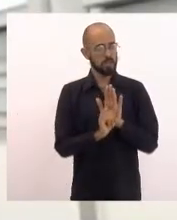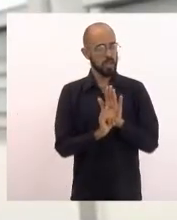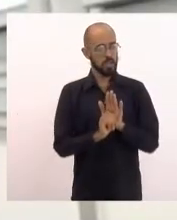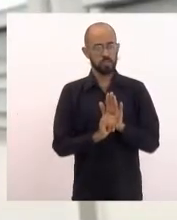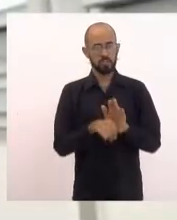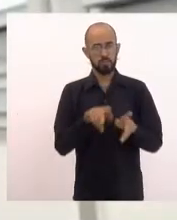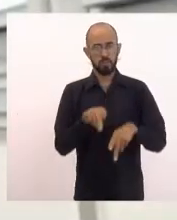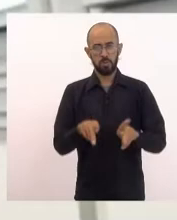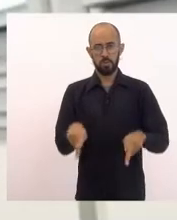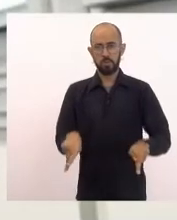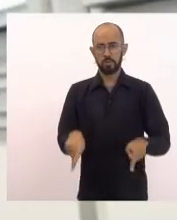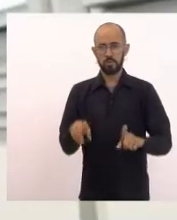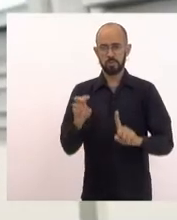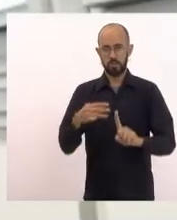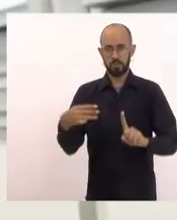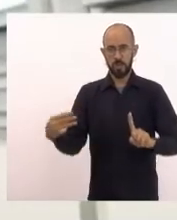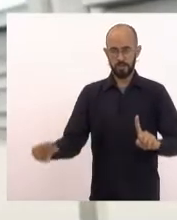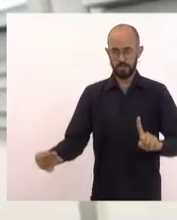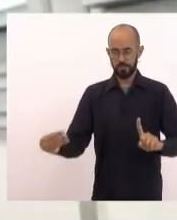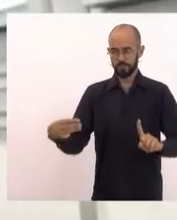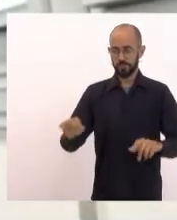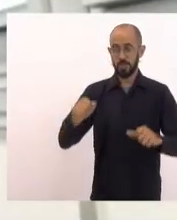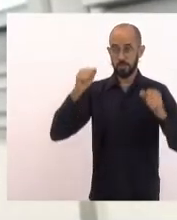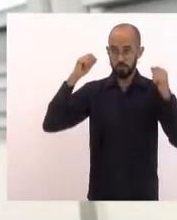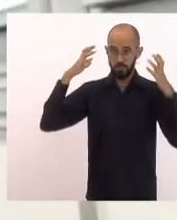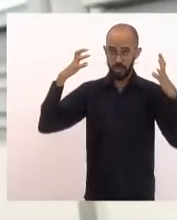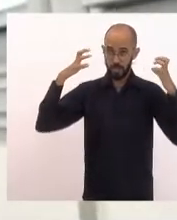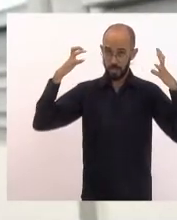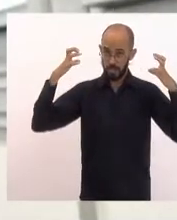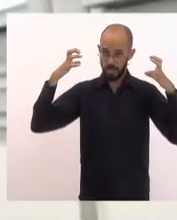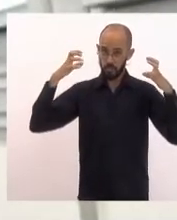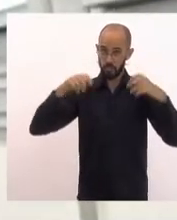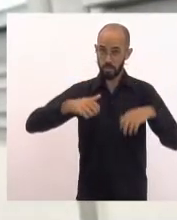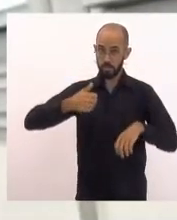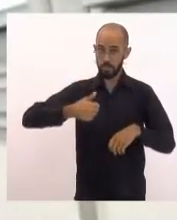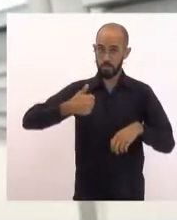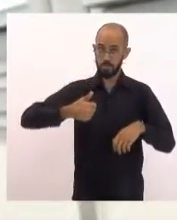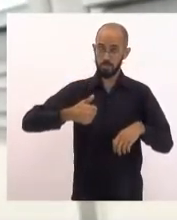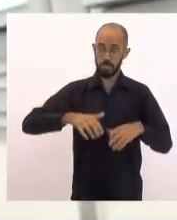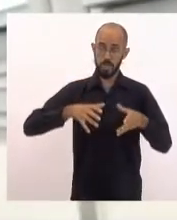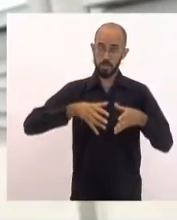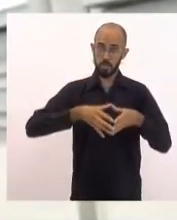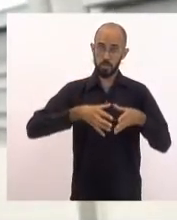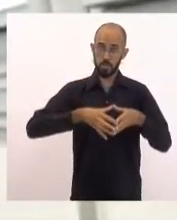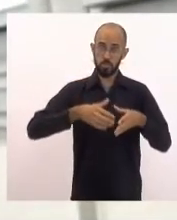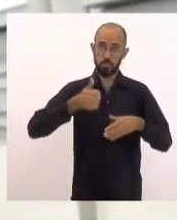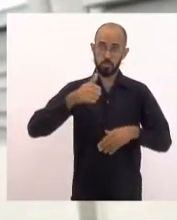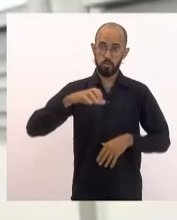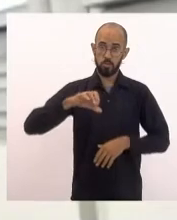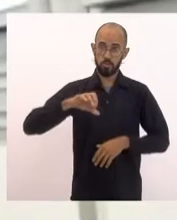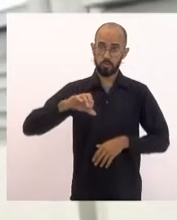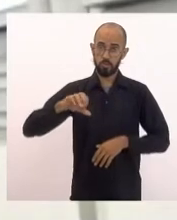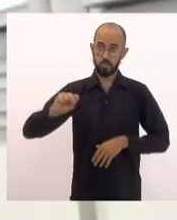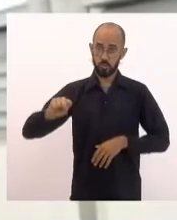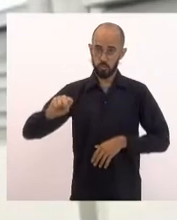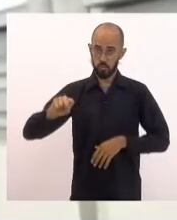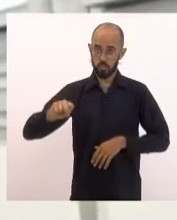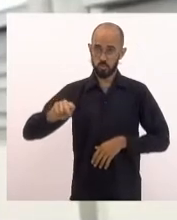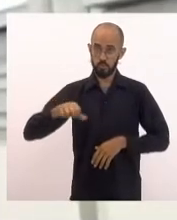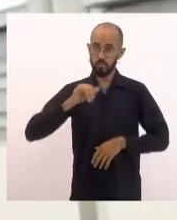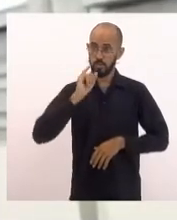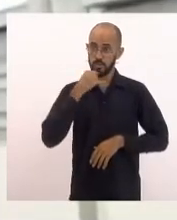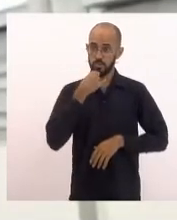maranhense. Marielle Franco fez parte da primeira turma do CEASME da Maré lá em 98. Infelizmente, ela